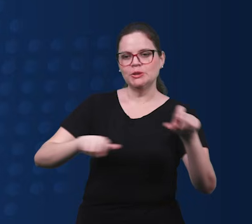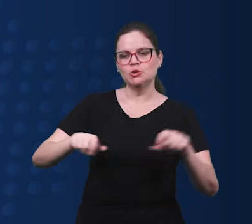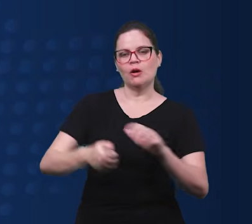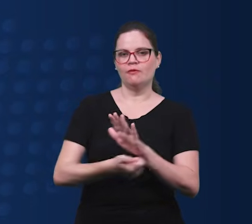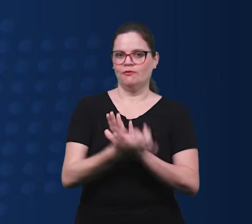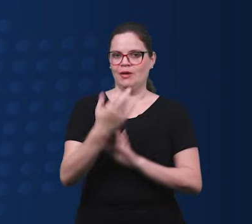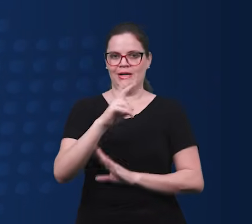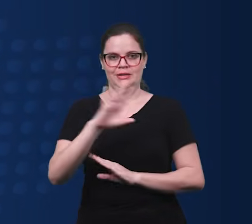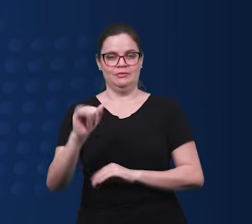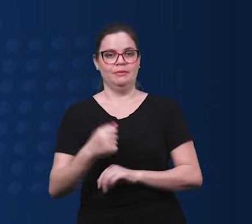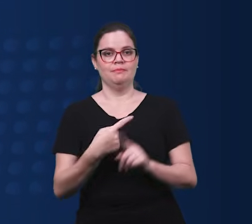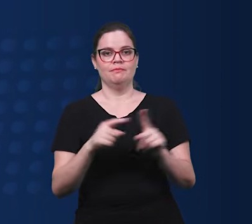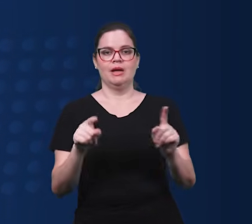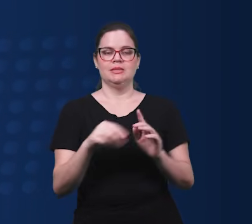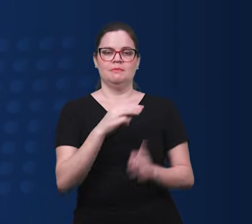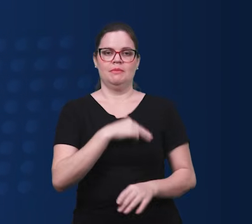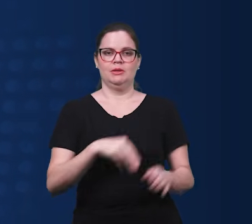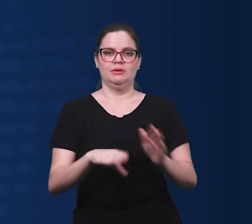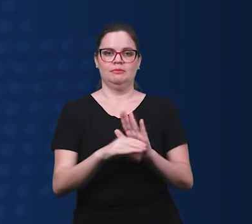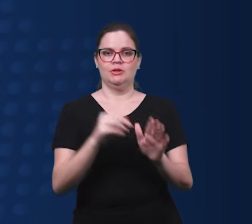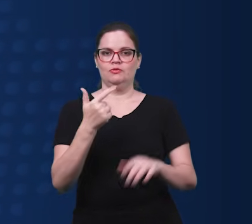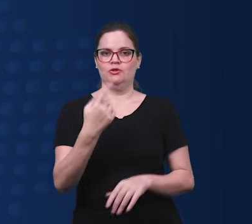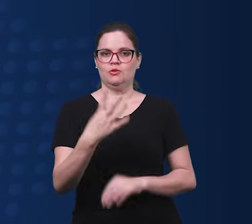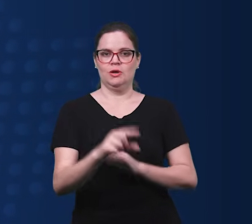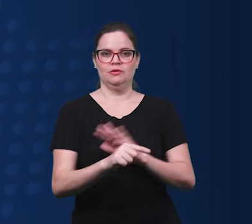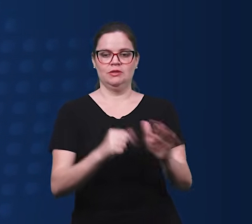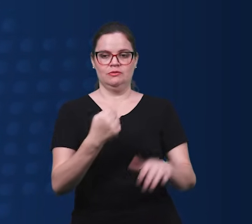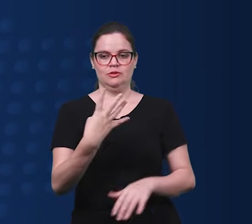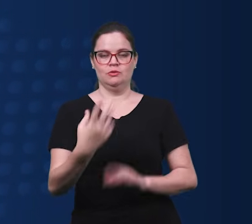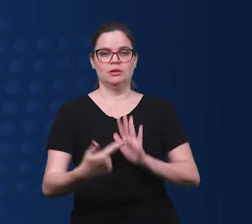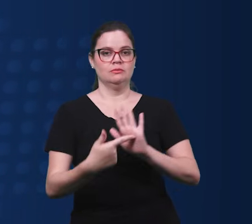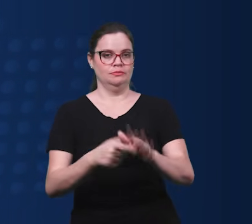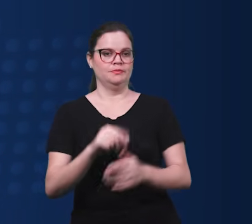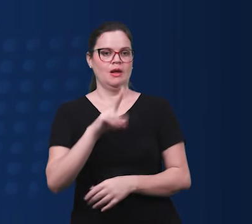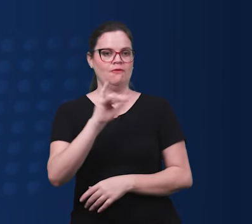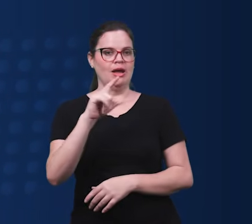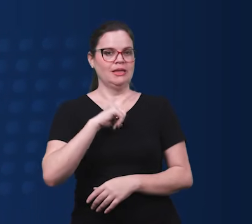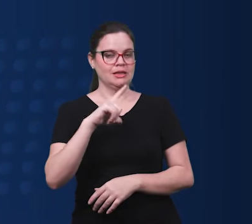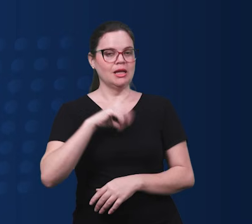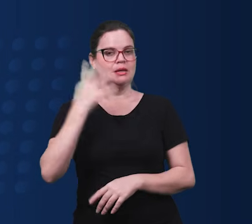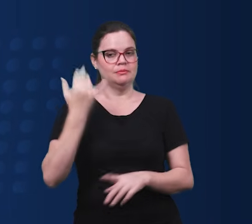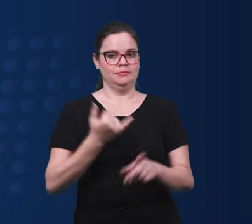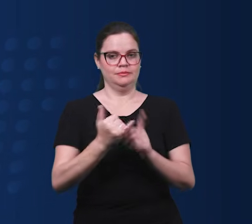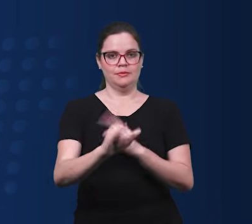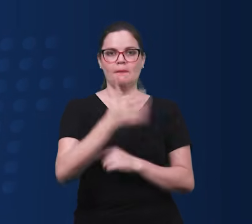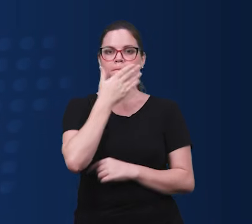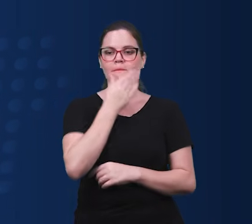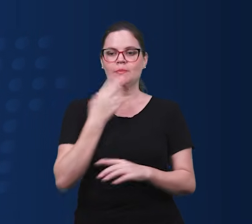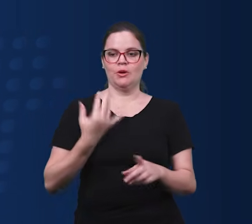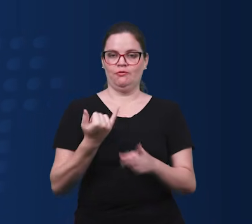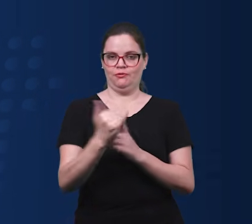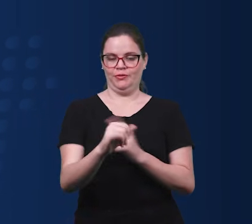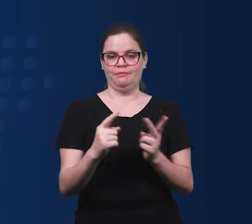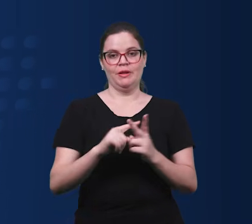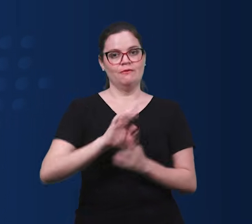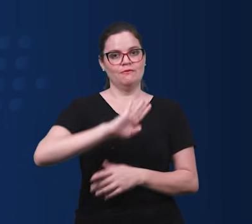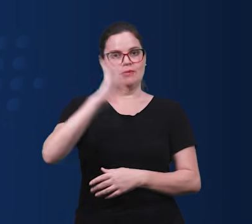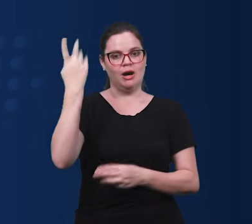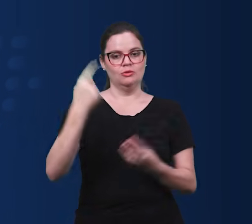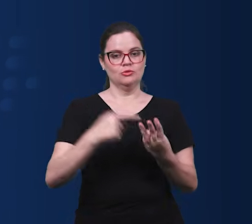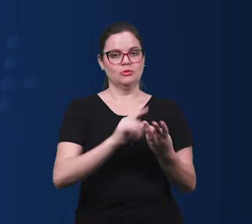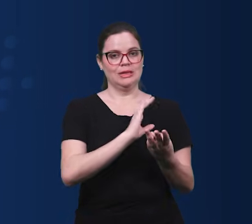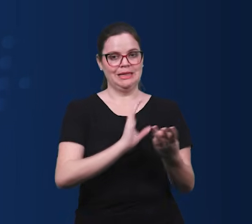Mateus 24:24 diz assim, porque surgirão falsos profetas, falsos cristos e